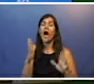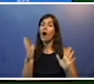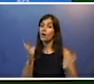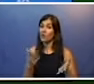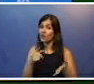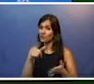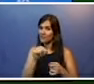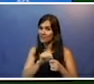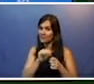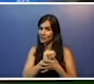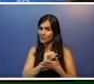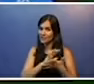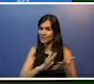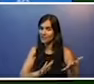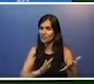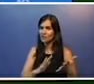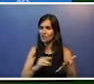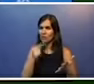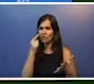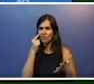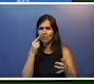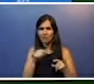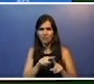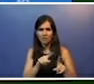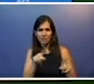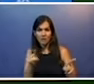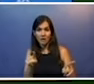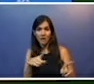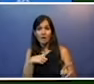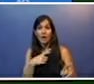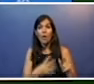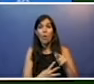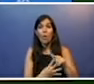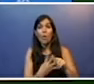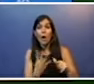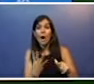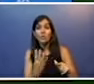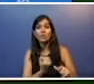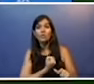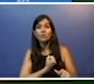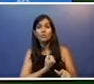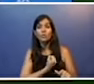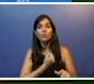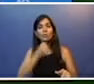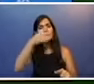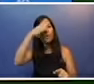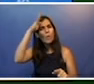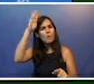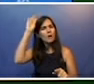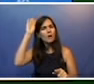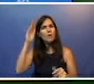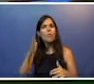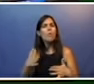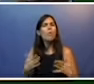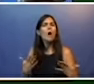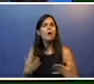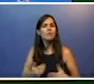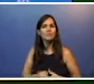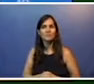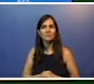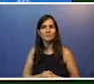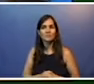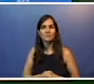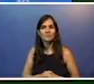2. Na imagem abaixo, há uma sequência de 4 números romanos. Quais são? Vamos olhar, ó, são os